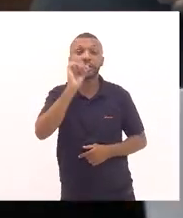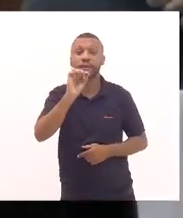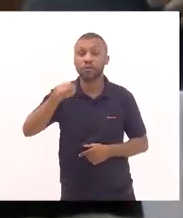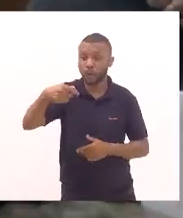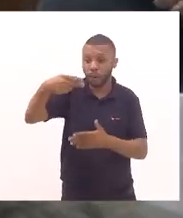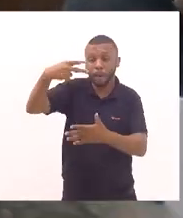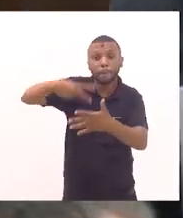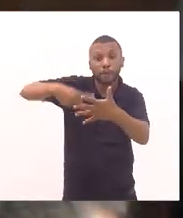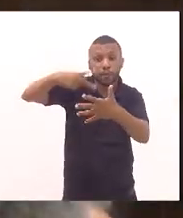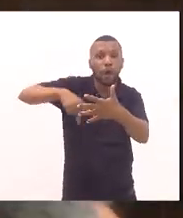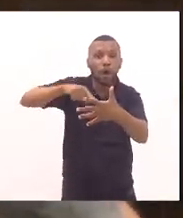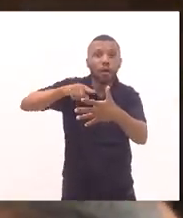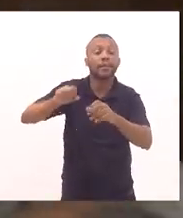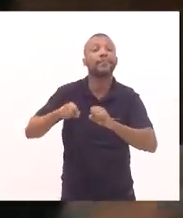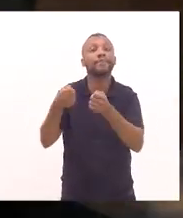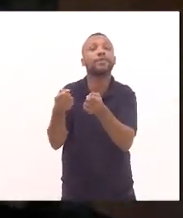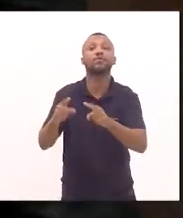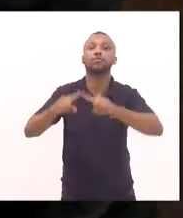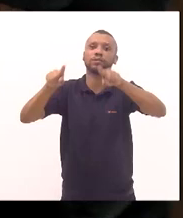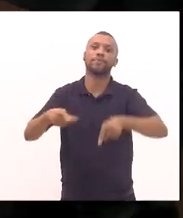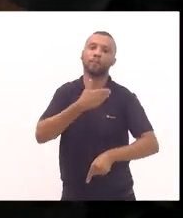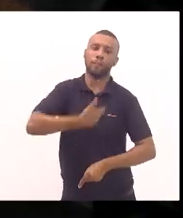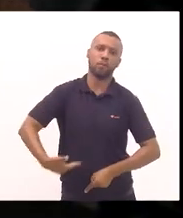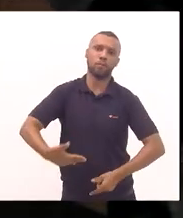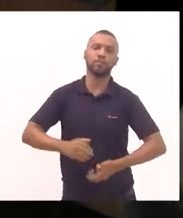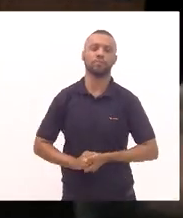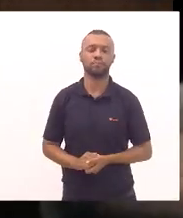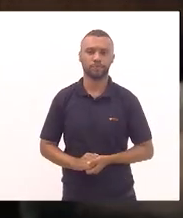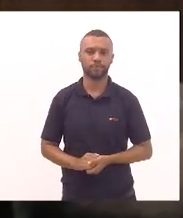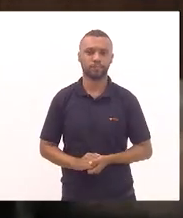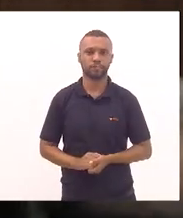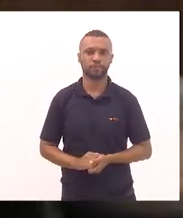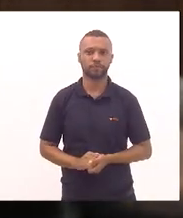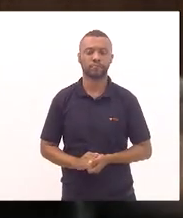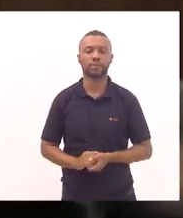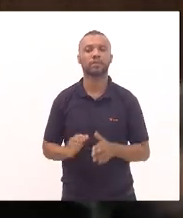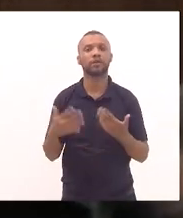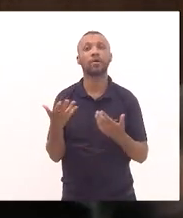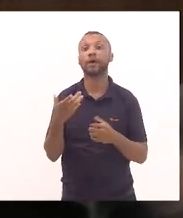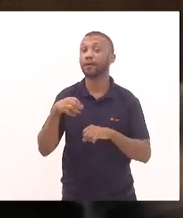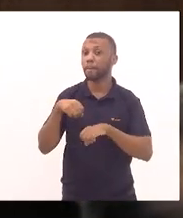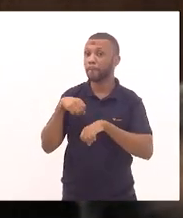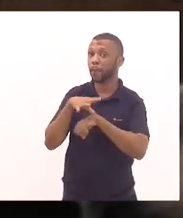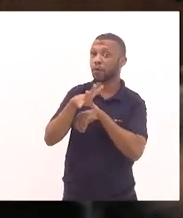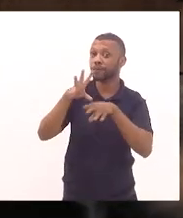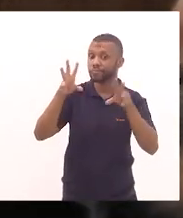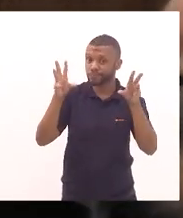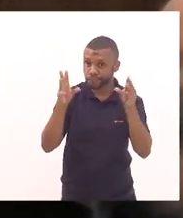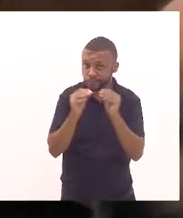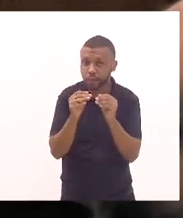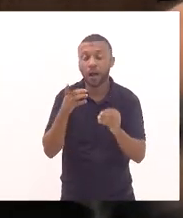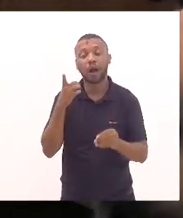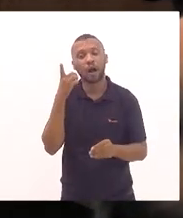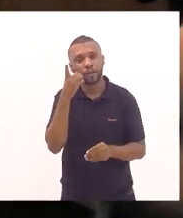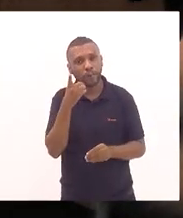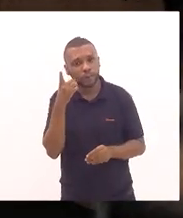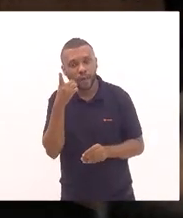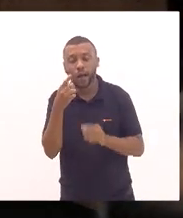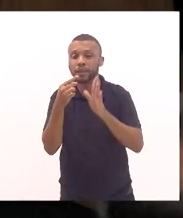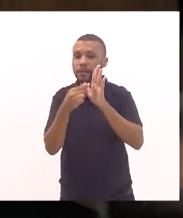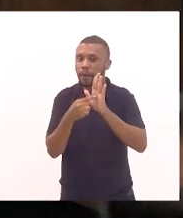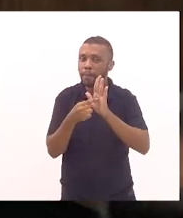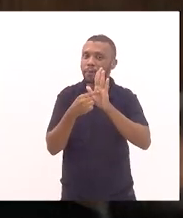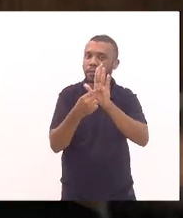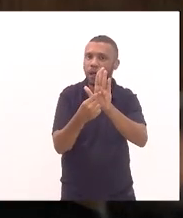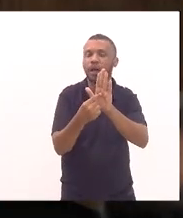PSOL defende o serviço público. Então, o que eu quero ponderar aos deputados que